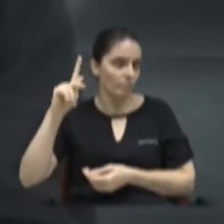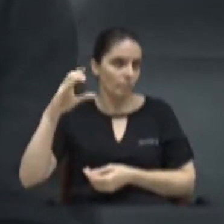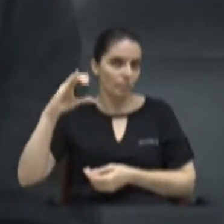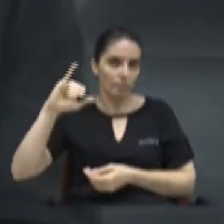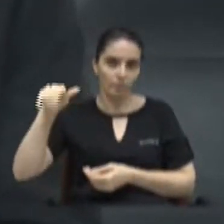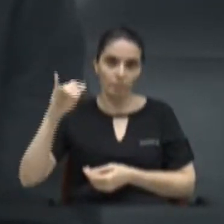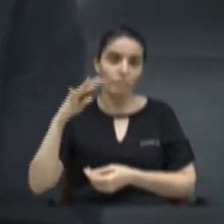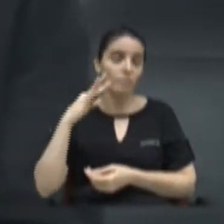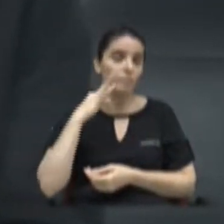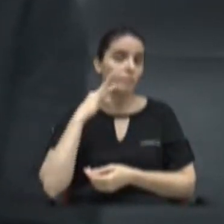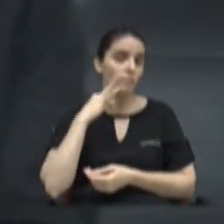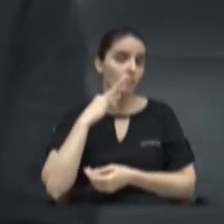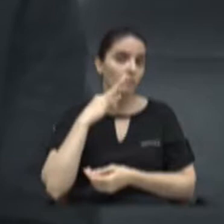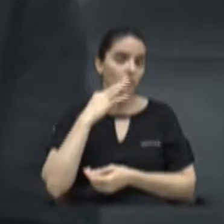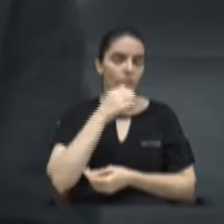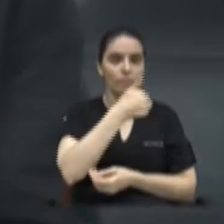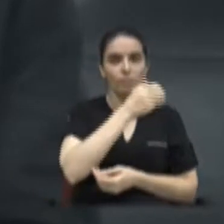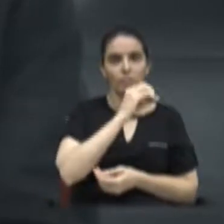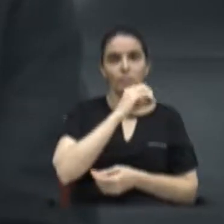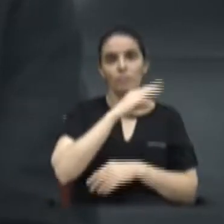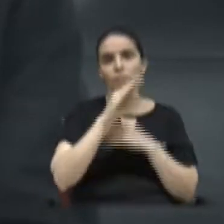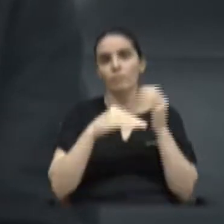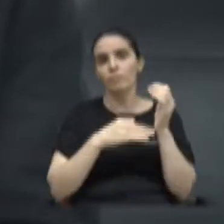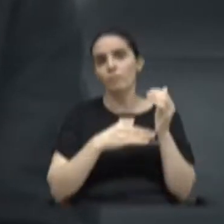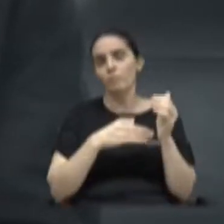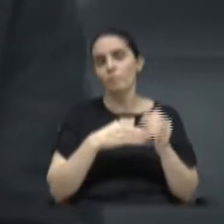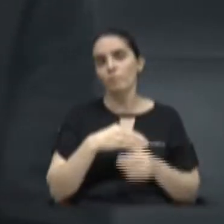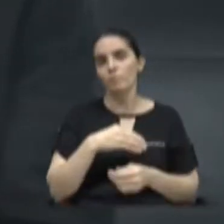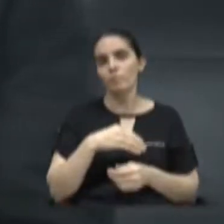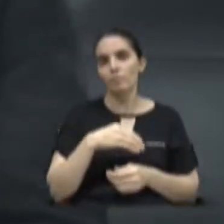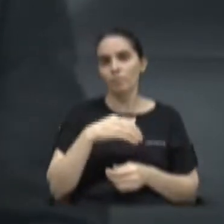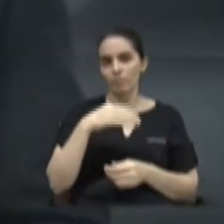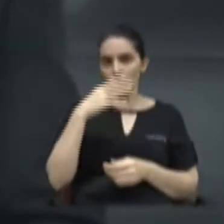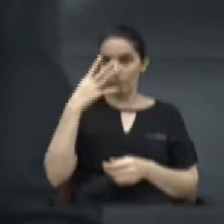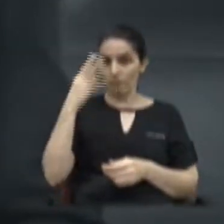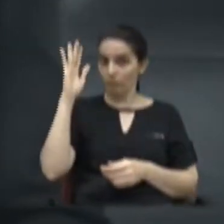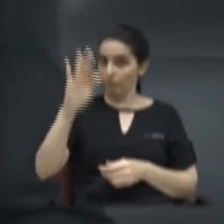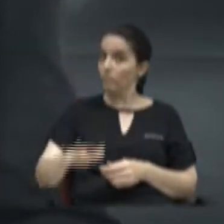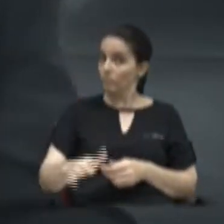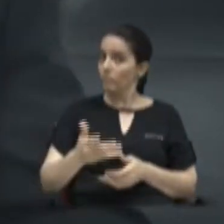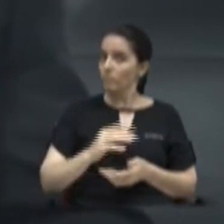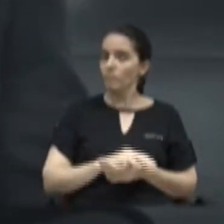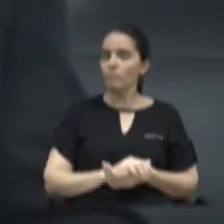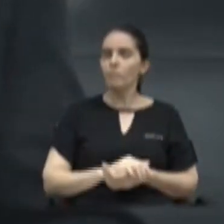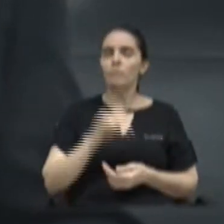quarta-feira, das 10 às 16 horas. A comissão depois vai enviar um